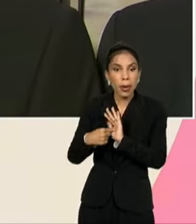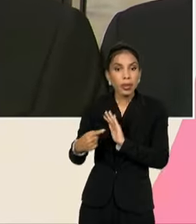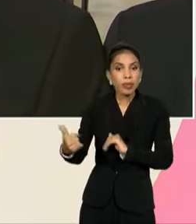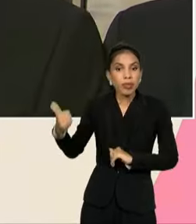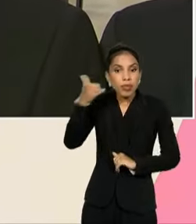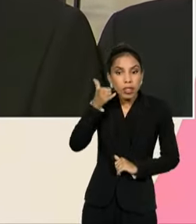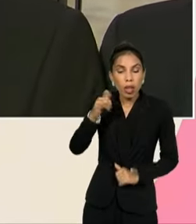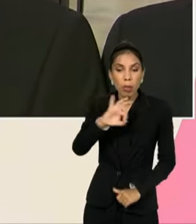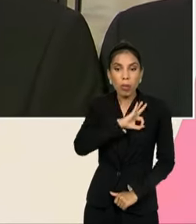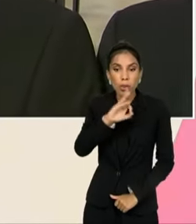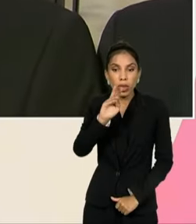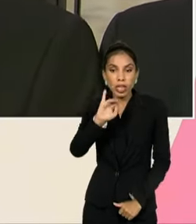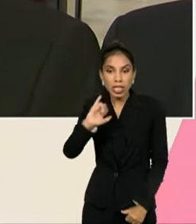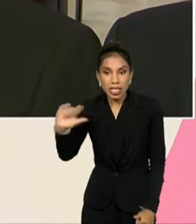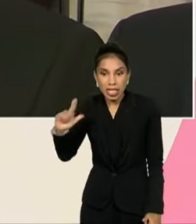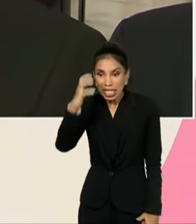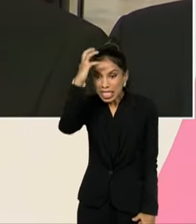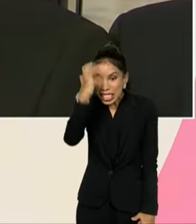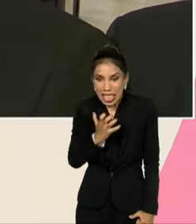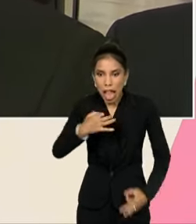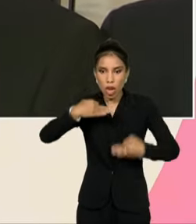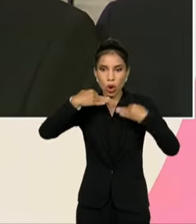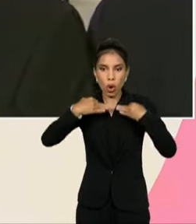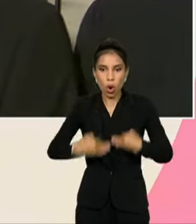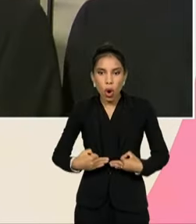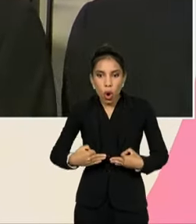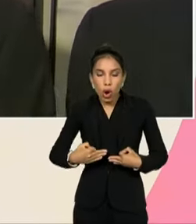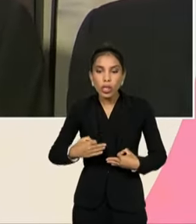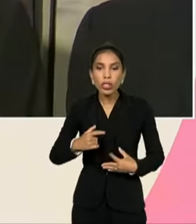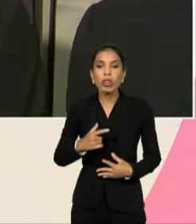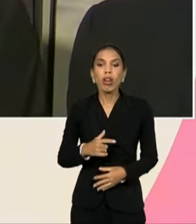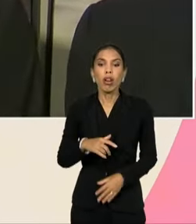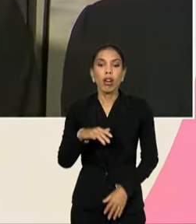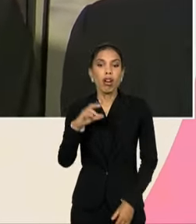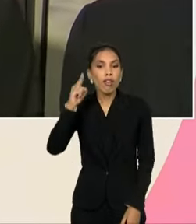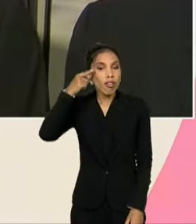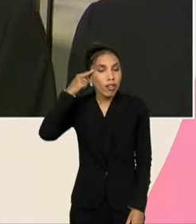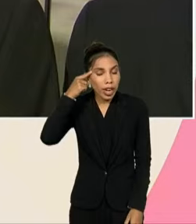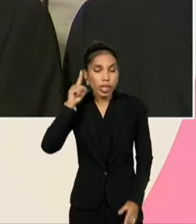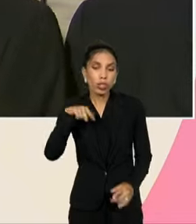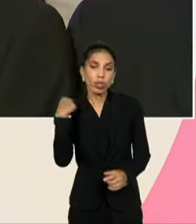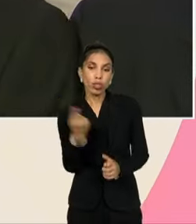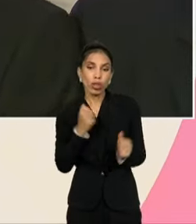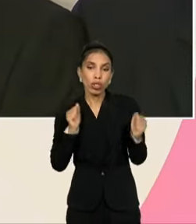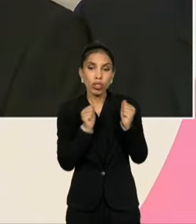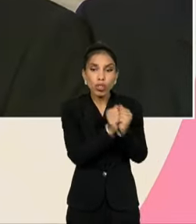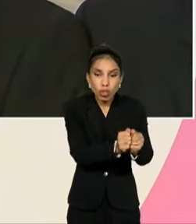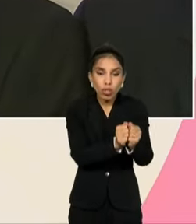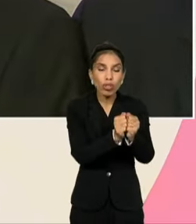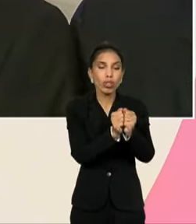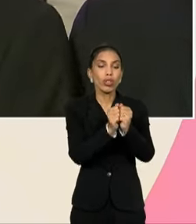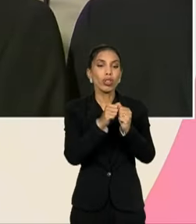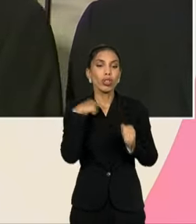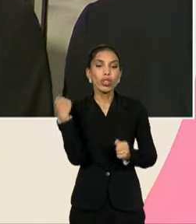de policial civil, sério, honesto, dizendo, Freixo, a gente está com você,